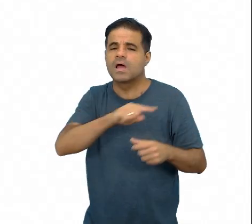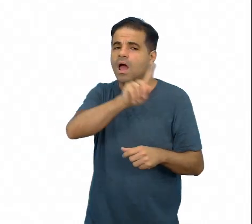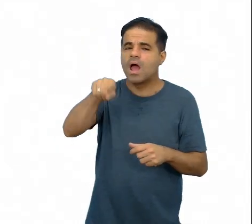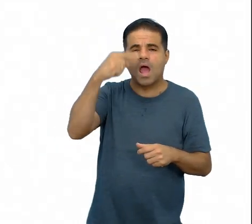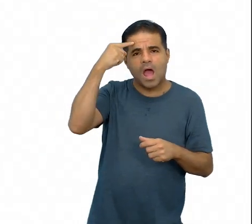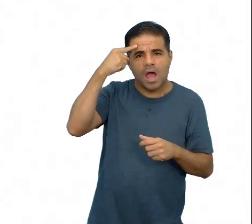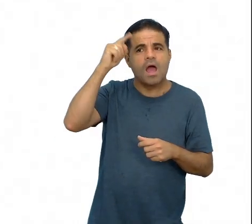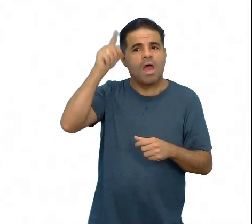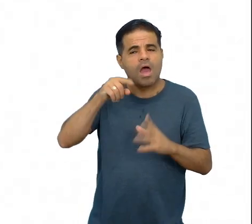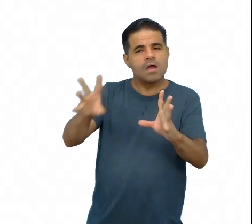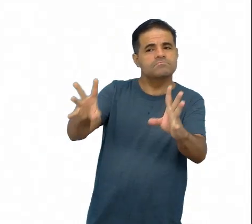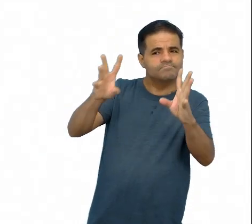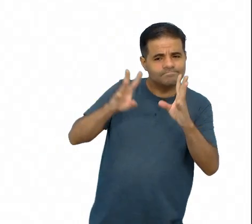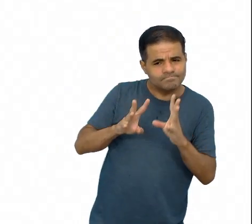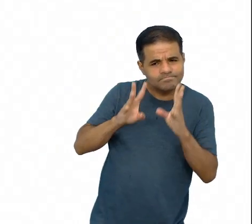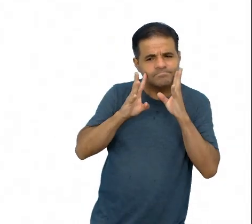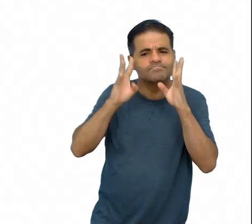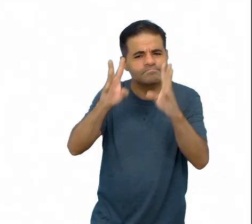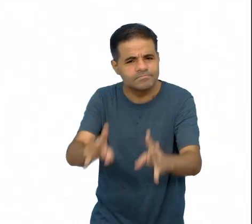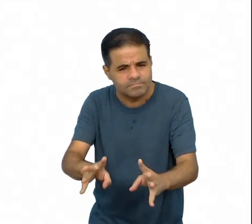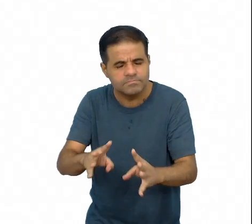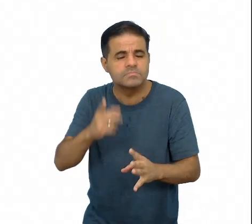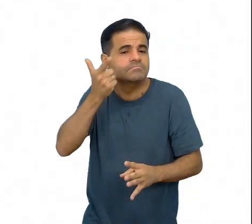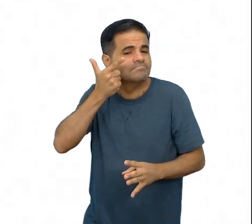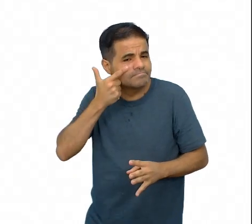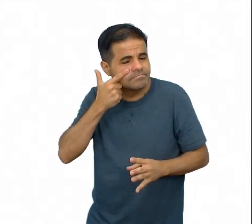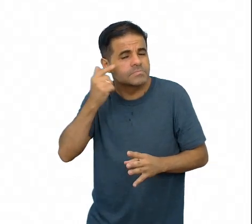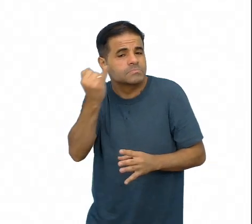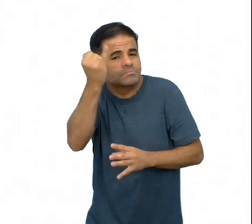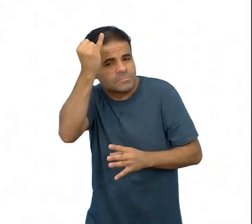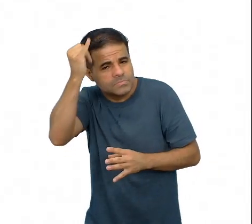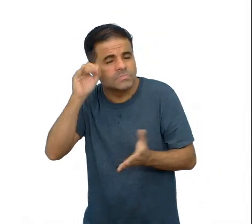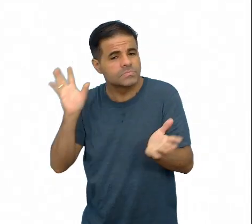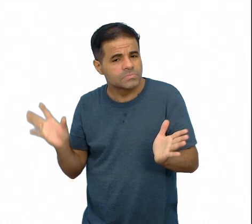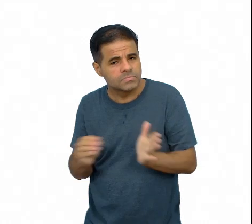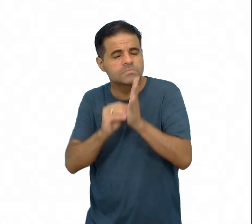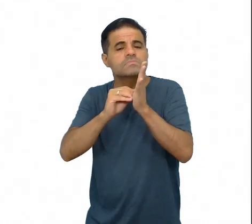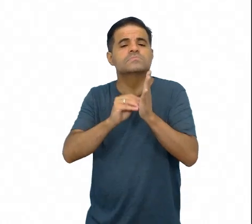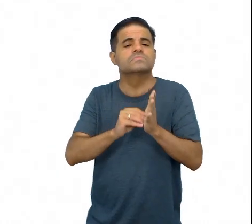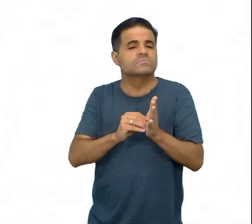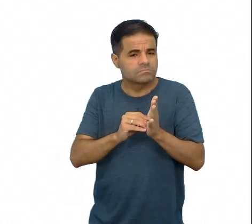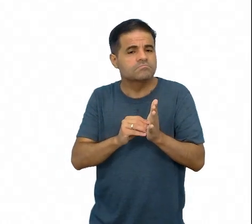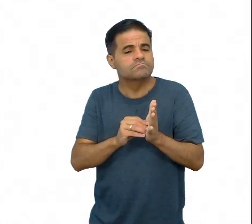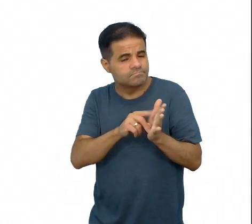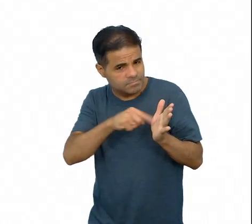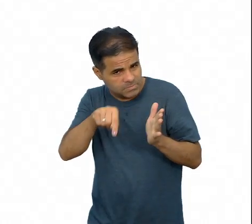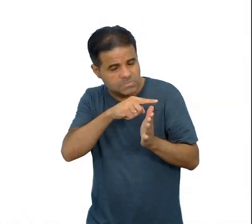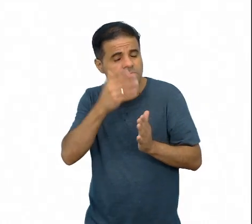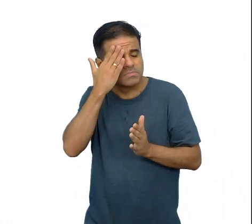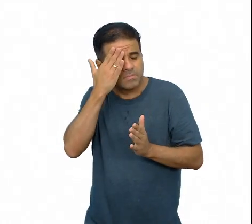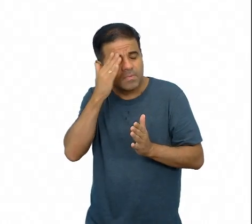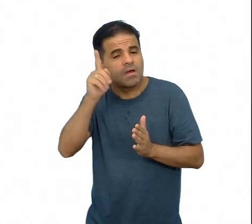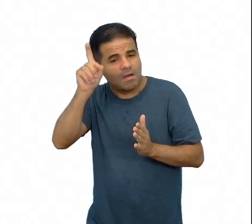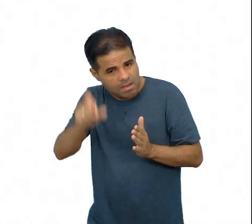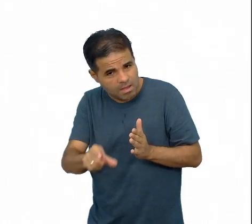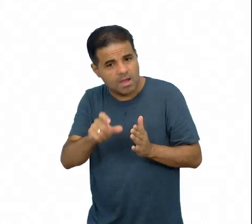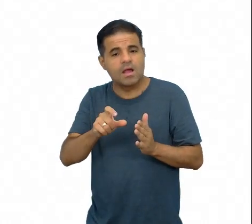que eles são ouvidos, o quanto que eles são considerados, né, e o quanto que o saber